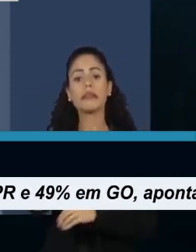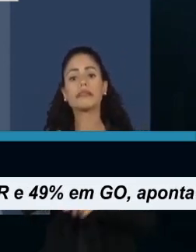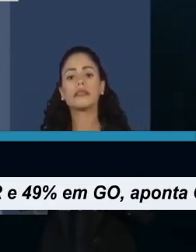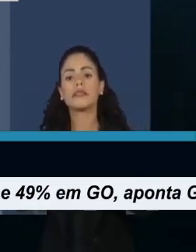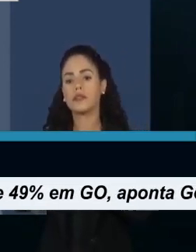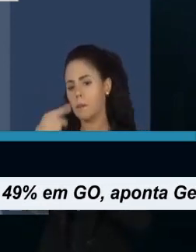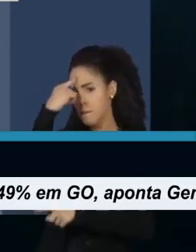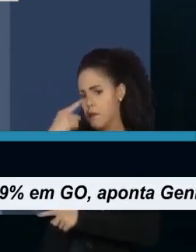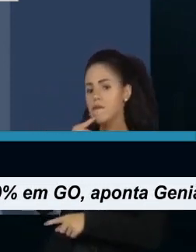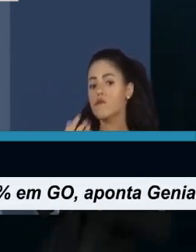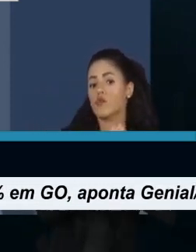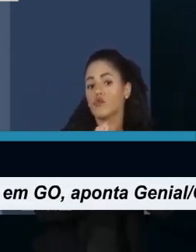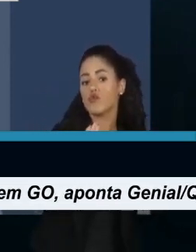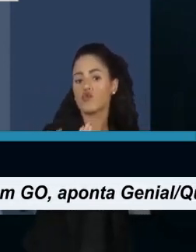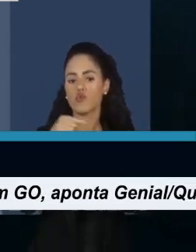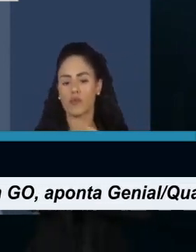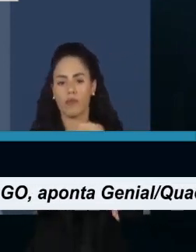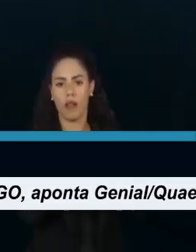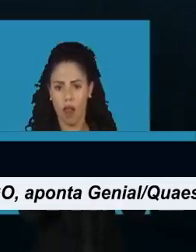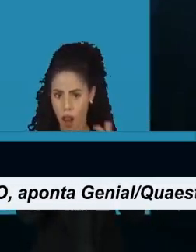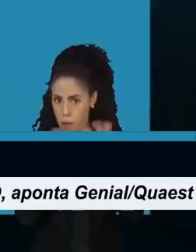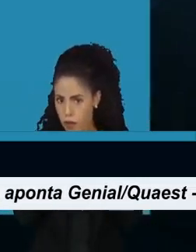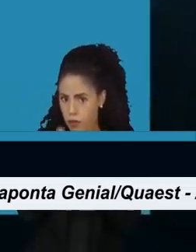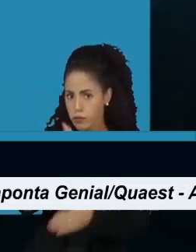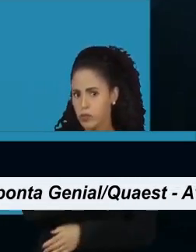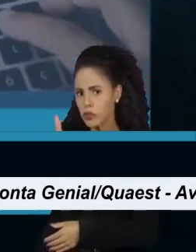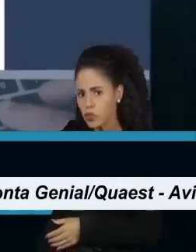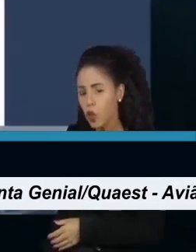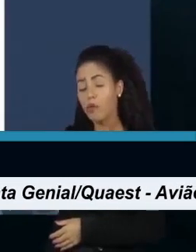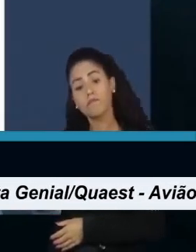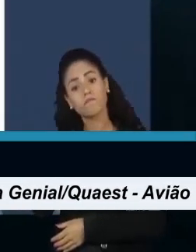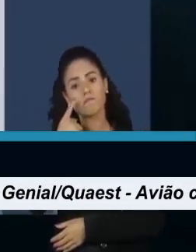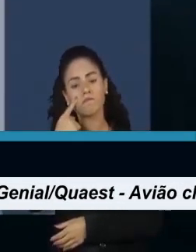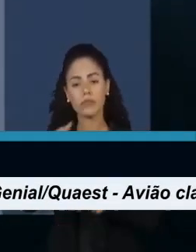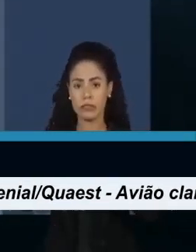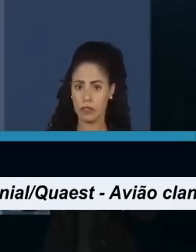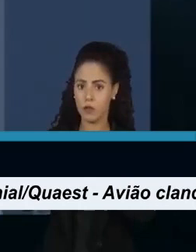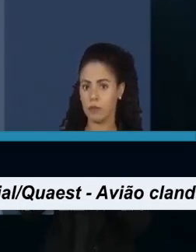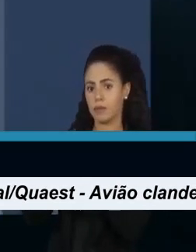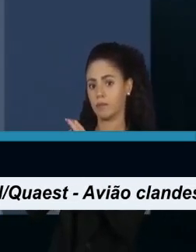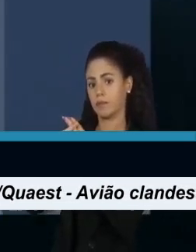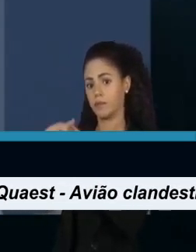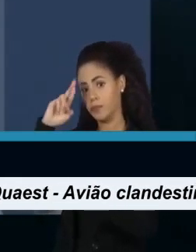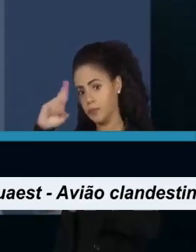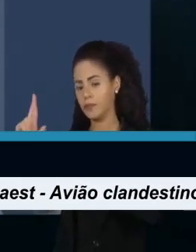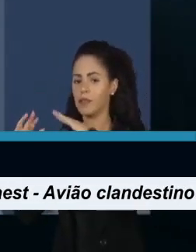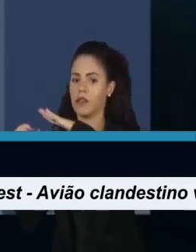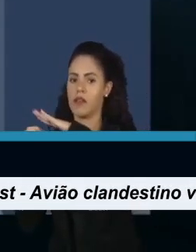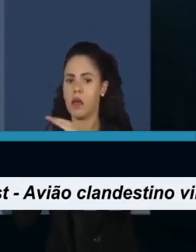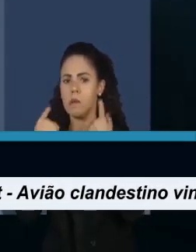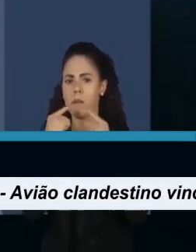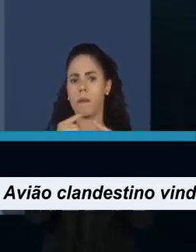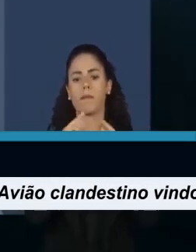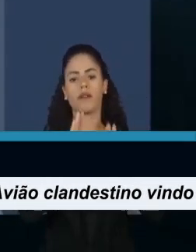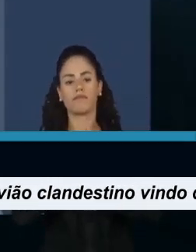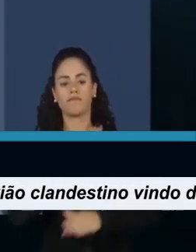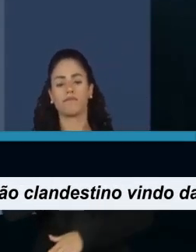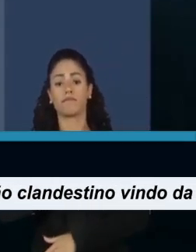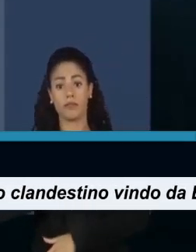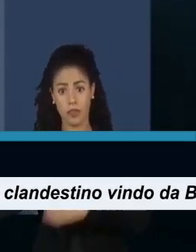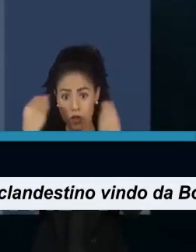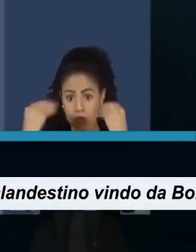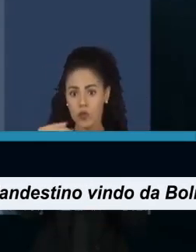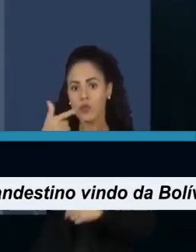perfis suspensos pela Justiça foram liberados. Nesta quarta, o dono do X baixou o tom das críticas. Em nova